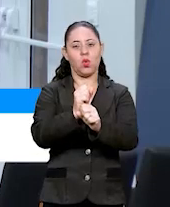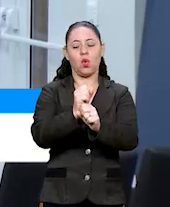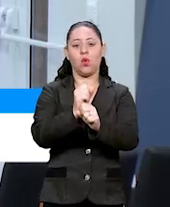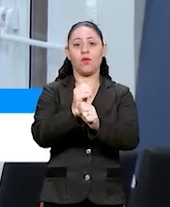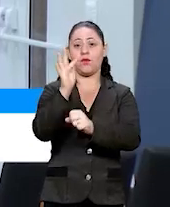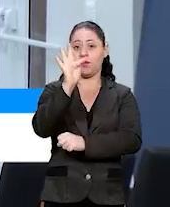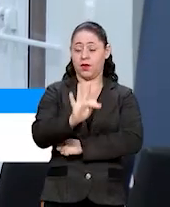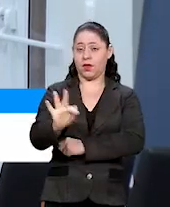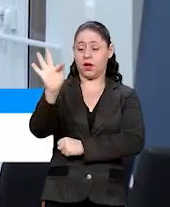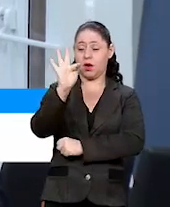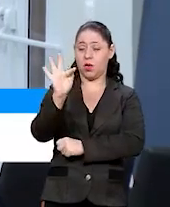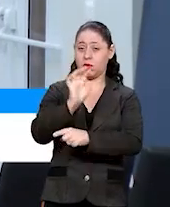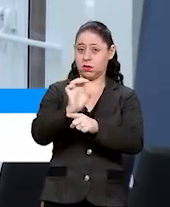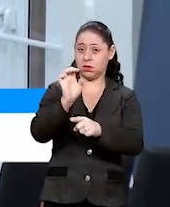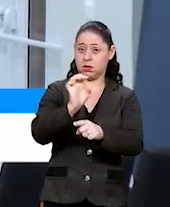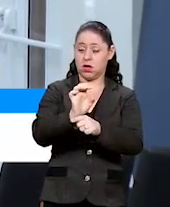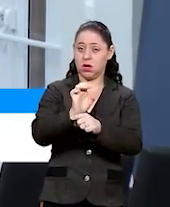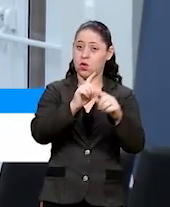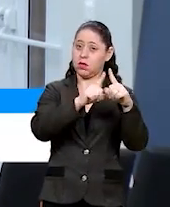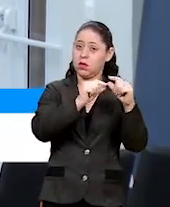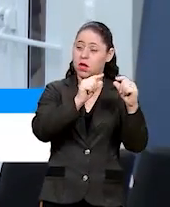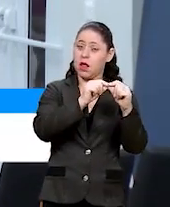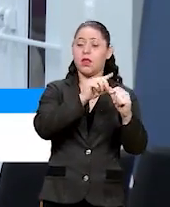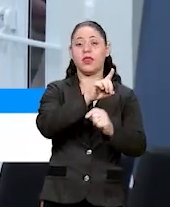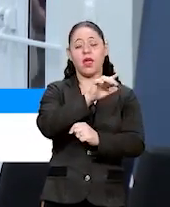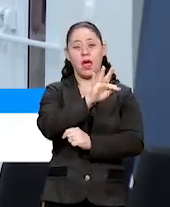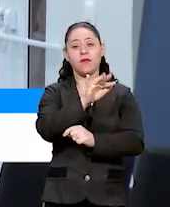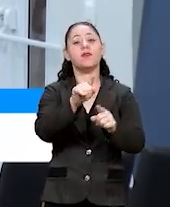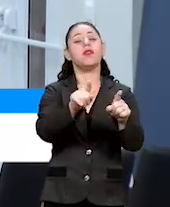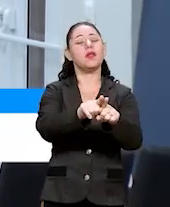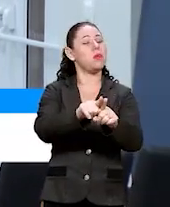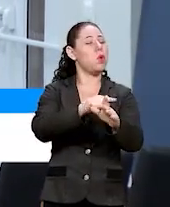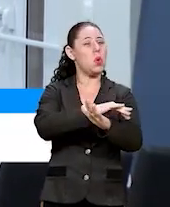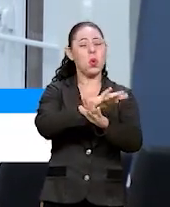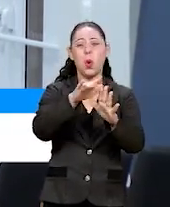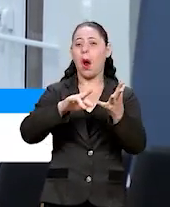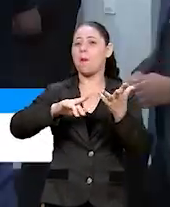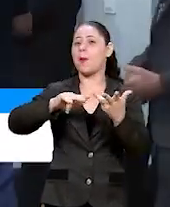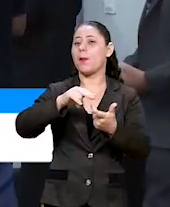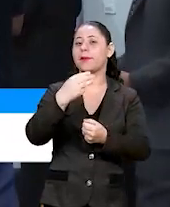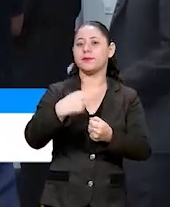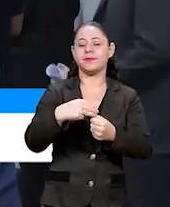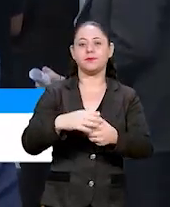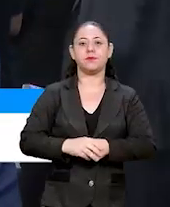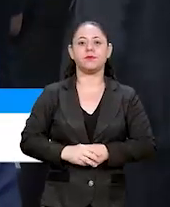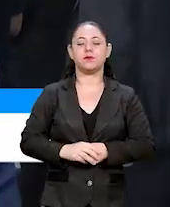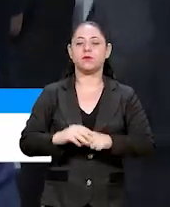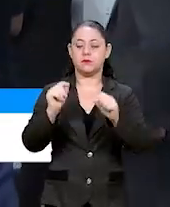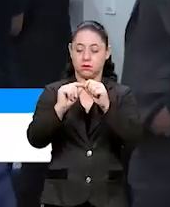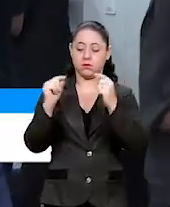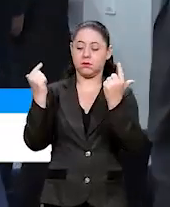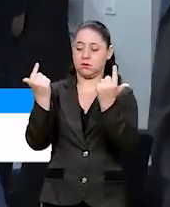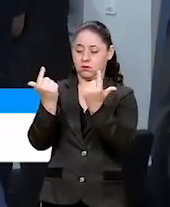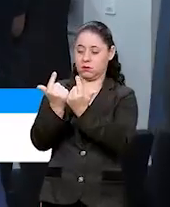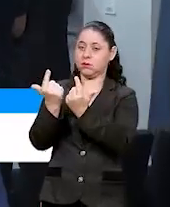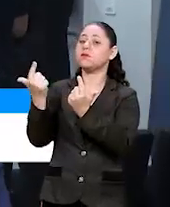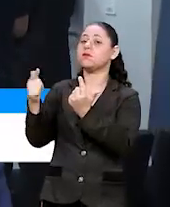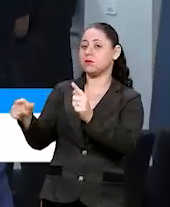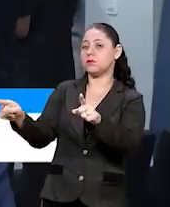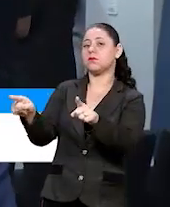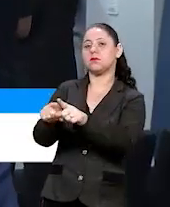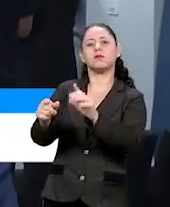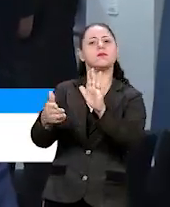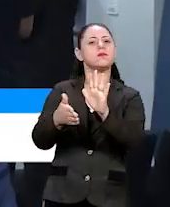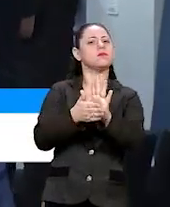pela união estados Distrito Federal e municípios em ações e serviços públicos Assembleia Legislativa mais uma vez cumpre o seu